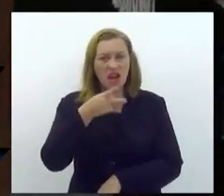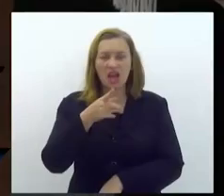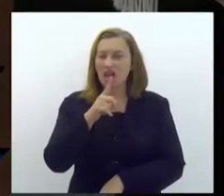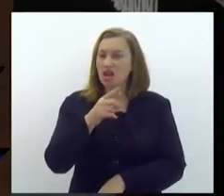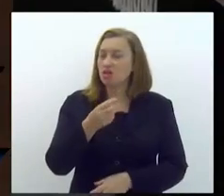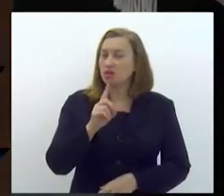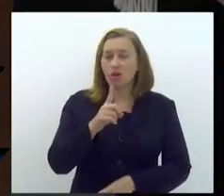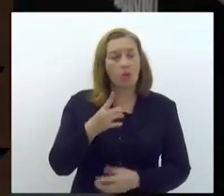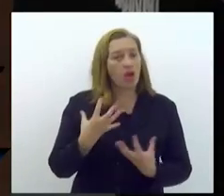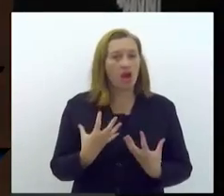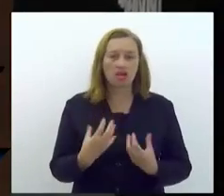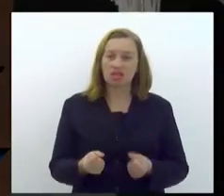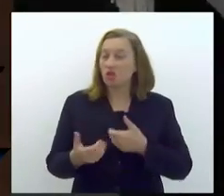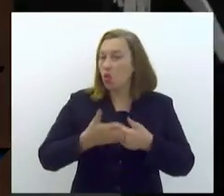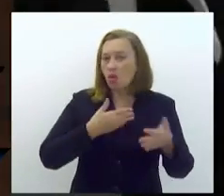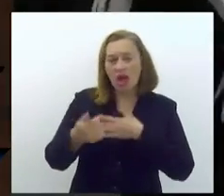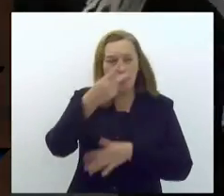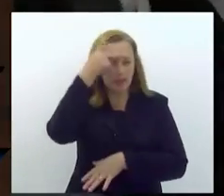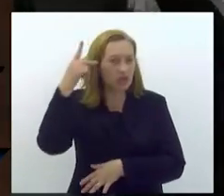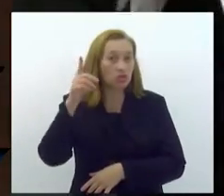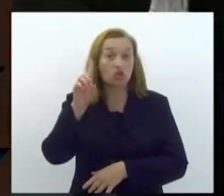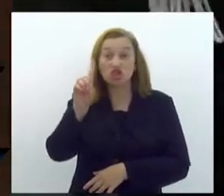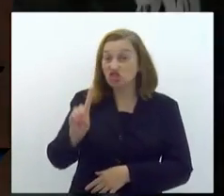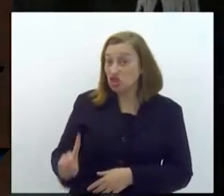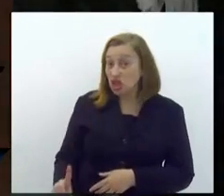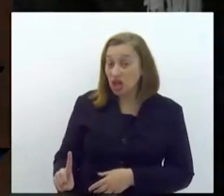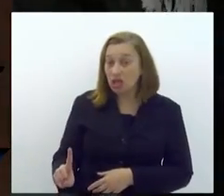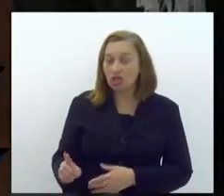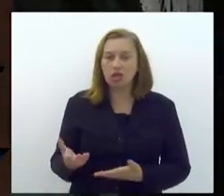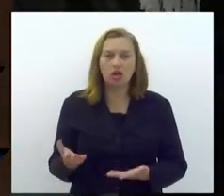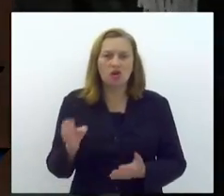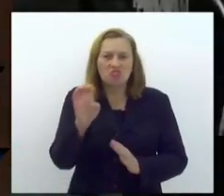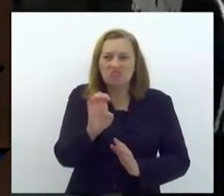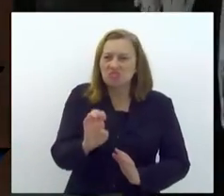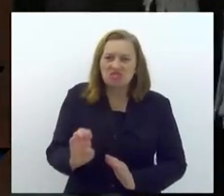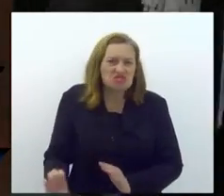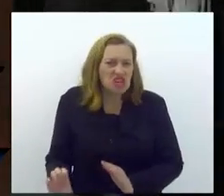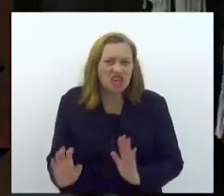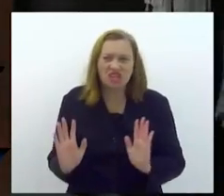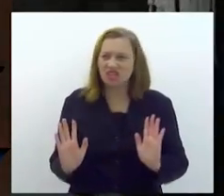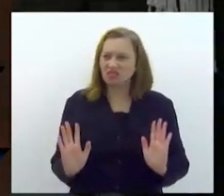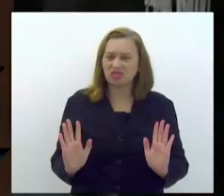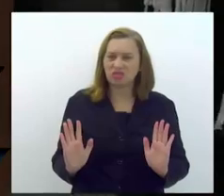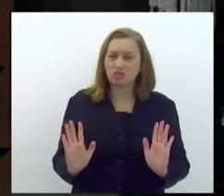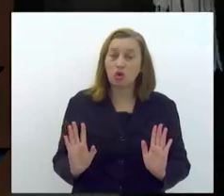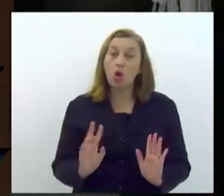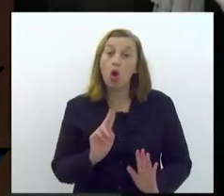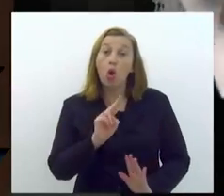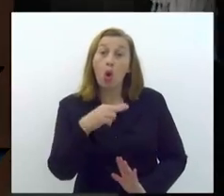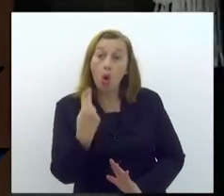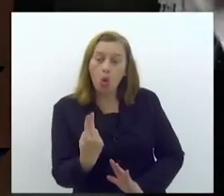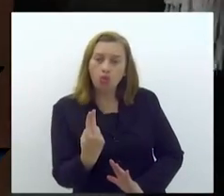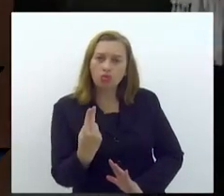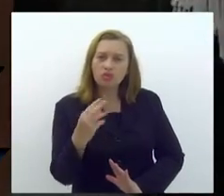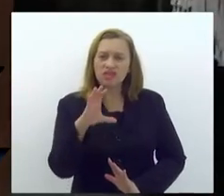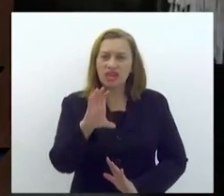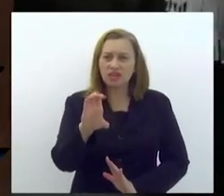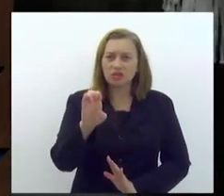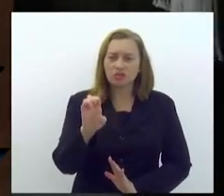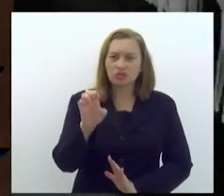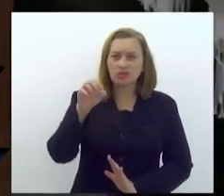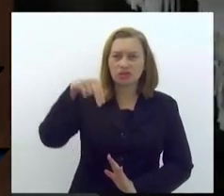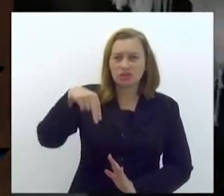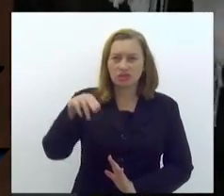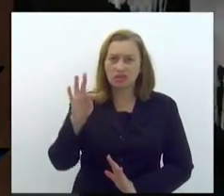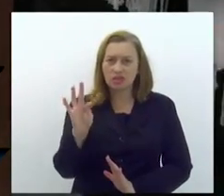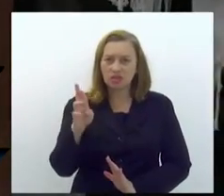para quem quer que seja seja de direita seja de esquerda seja de centro porque nós vivemos numa